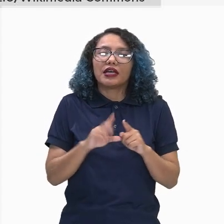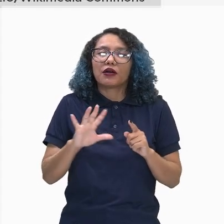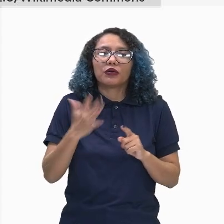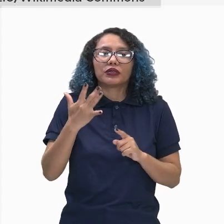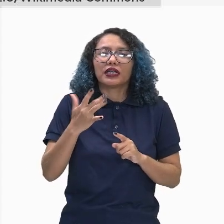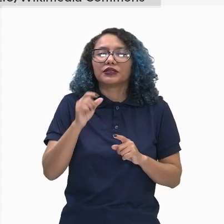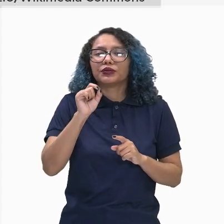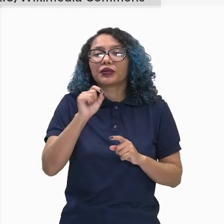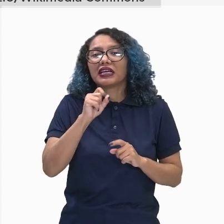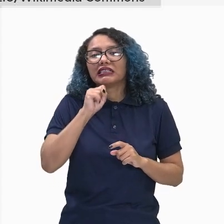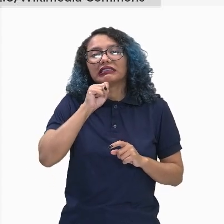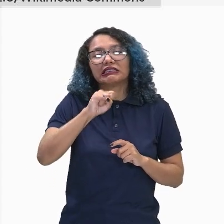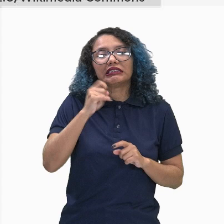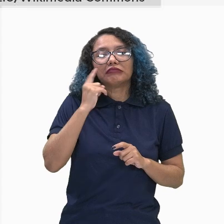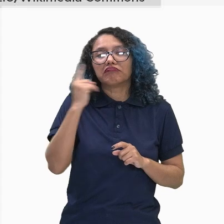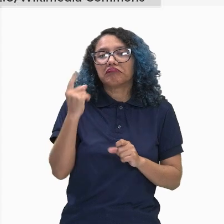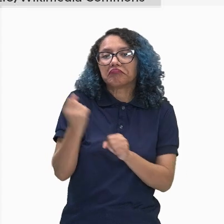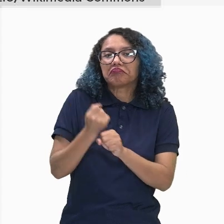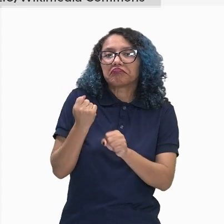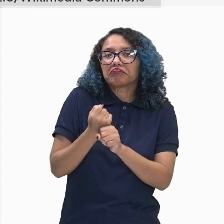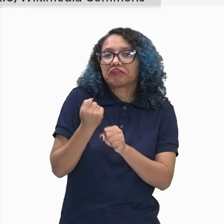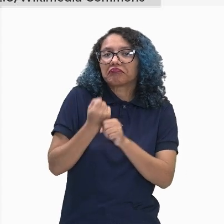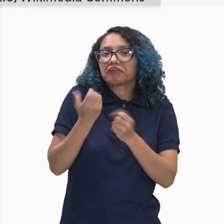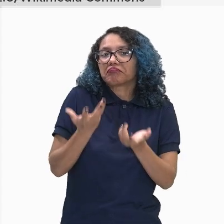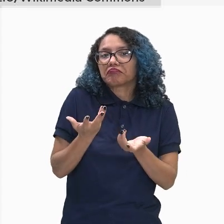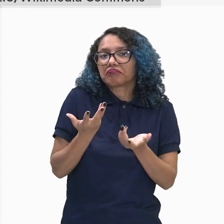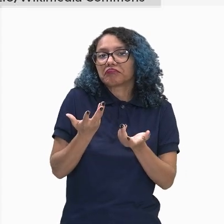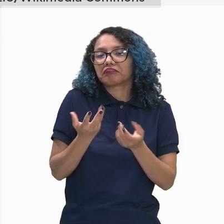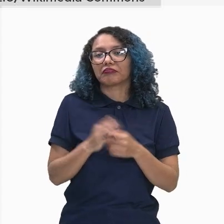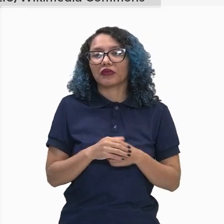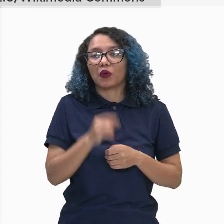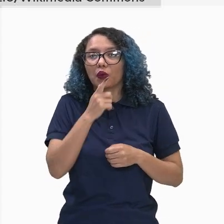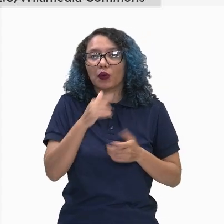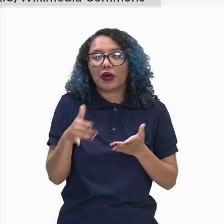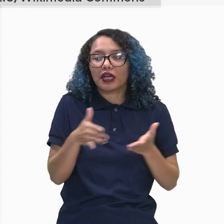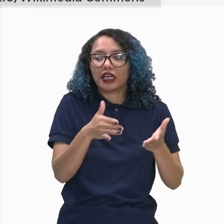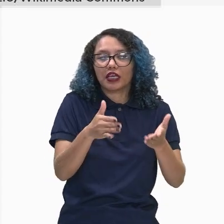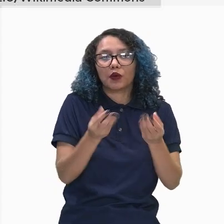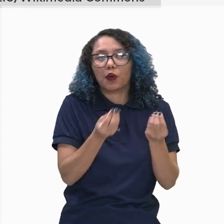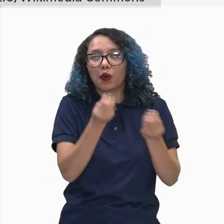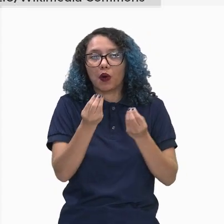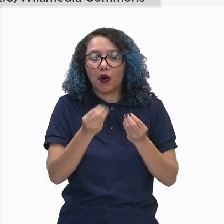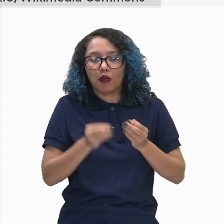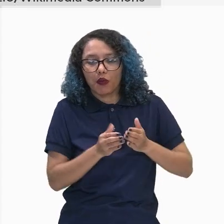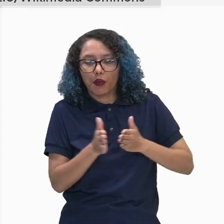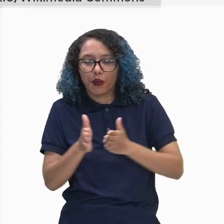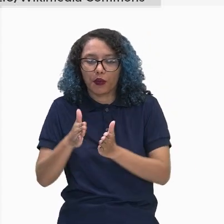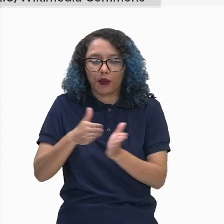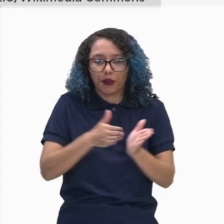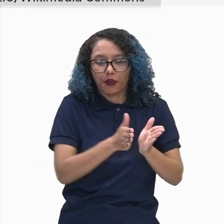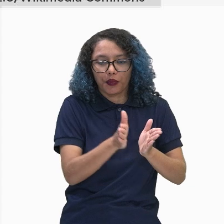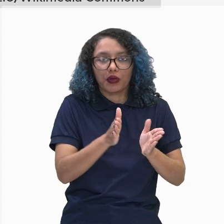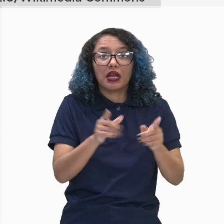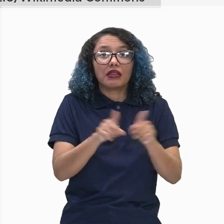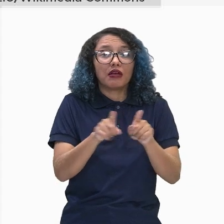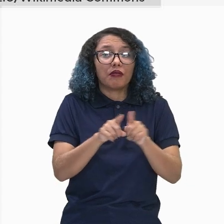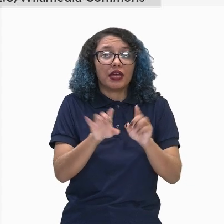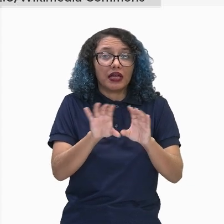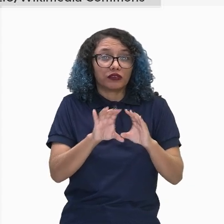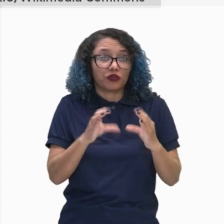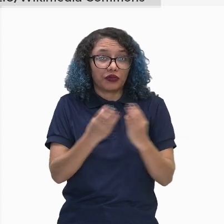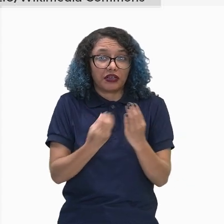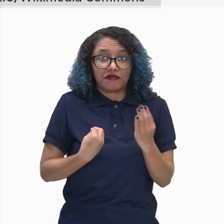uma instalação de uma usina como essa? Como é que fica o rio, o curso desse rio, como é que fica as comunidades ao